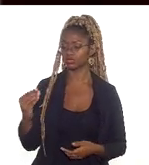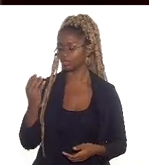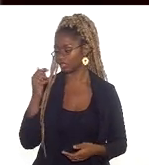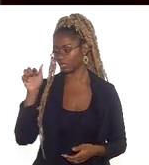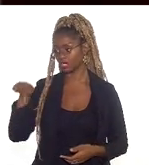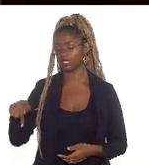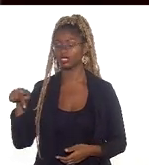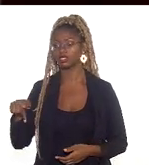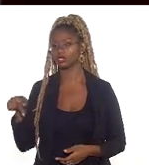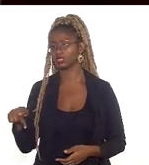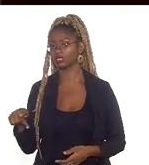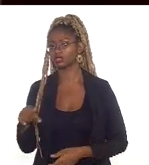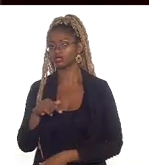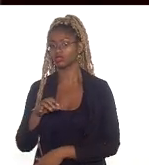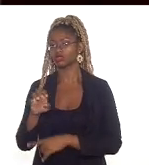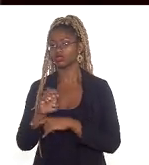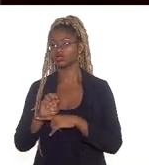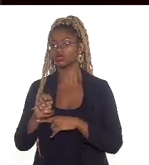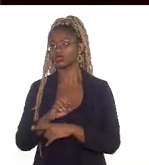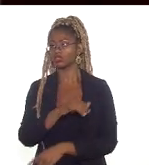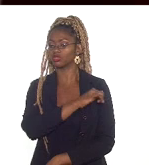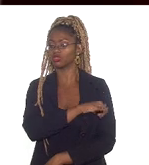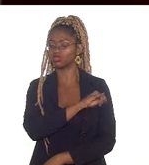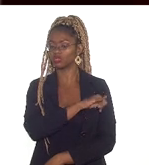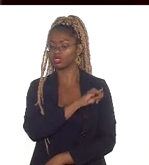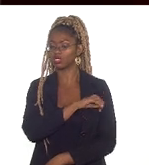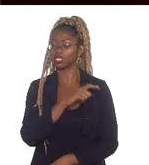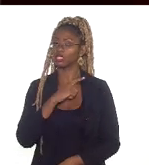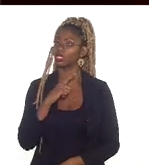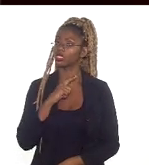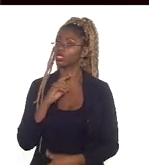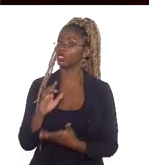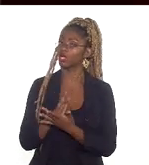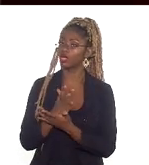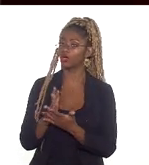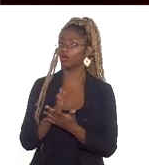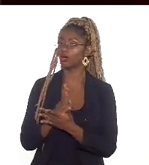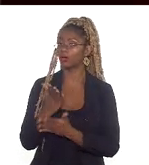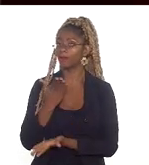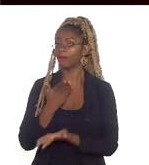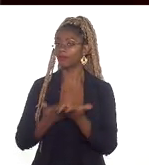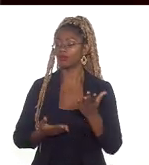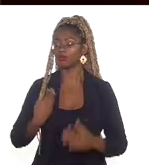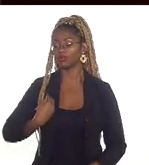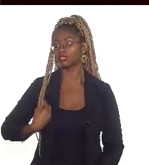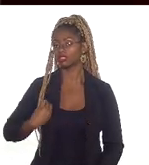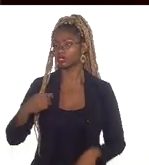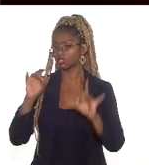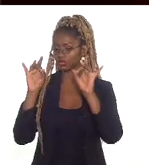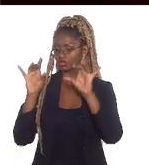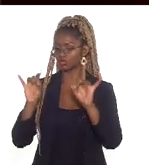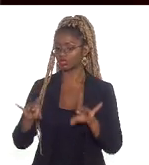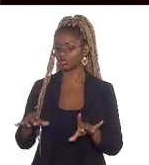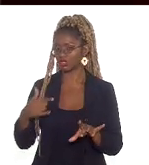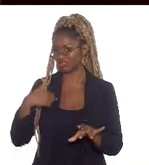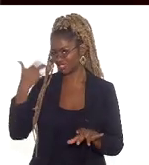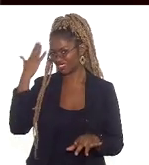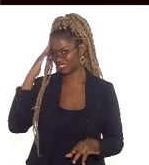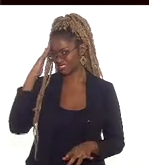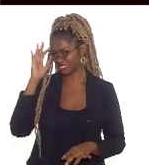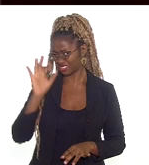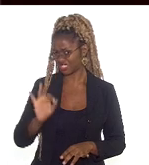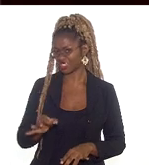Estado do Rio de Janeiro, né, teria alguma perda nossa em participações especiais. Esse entendimento meu é